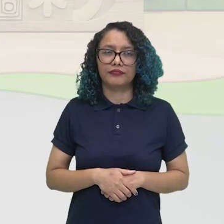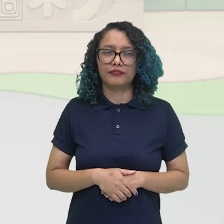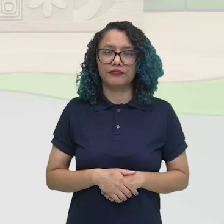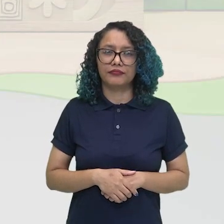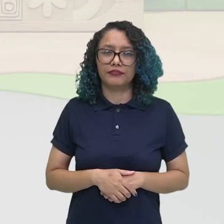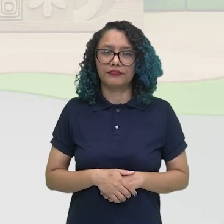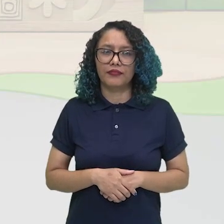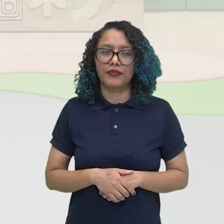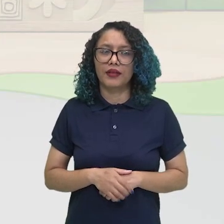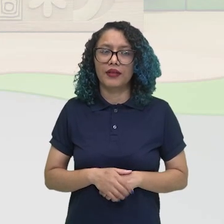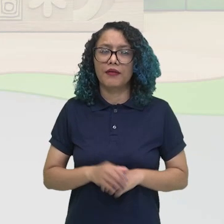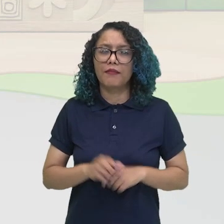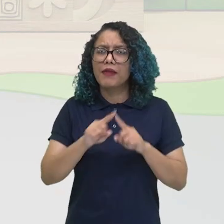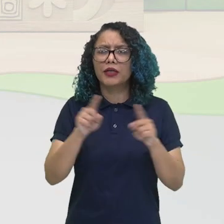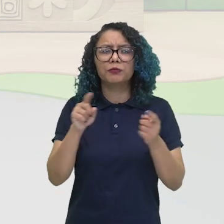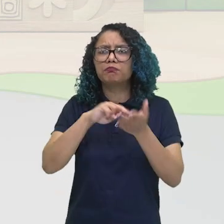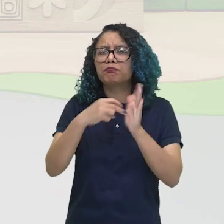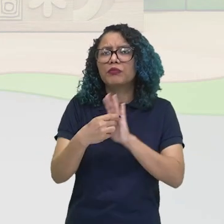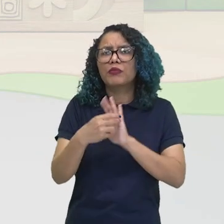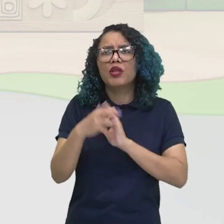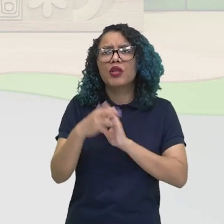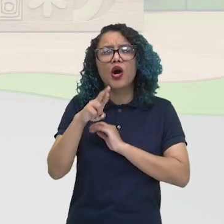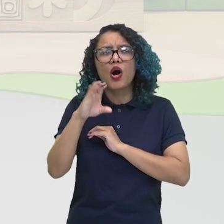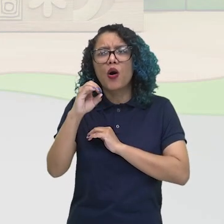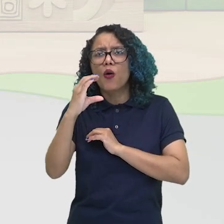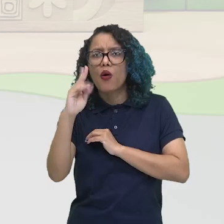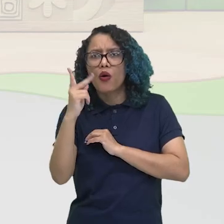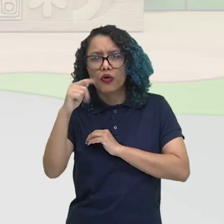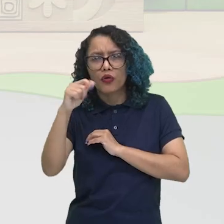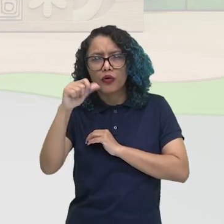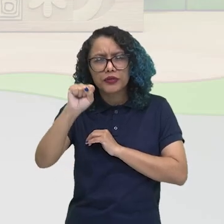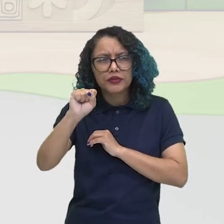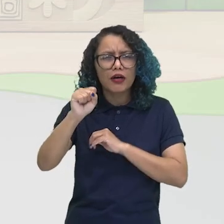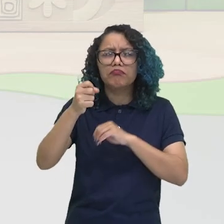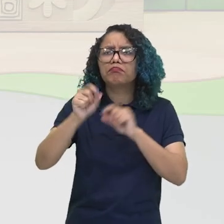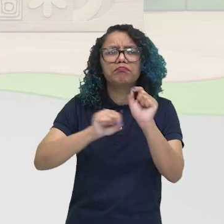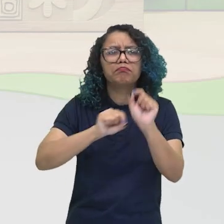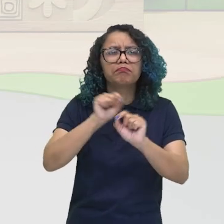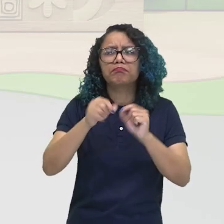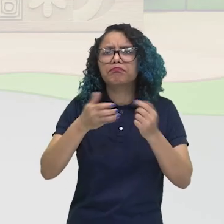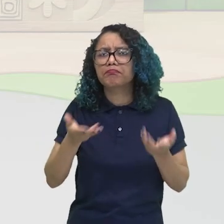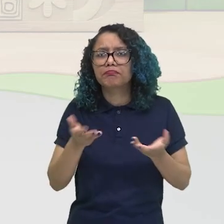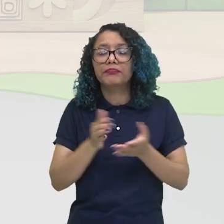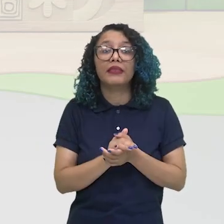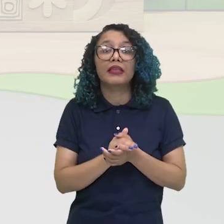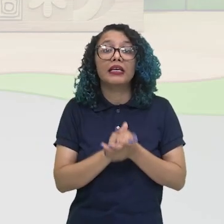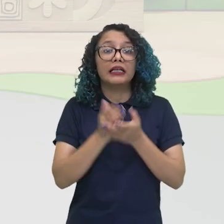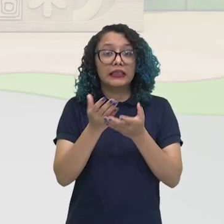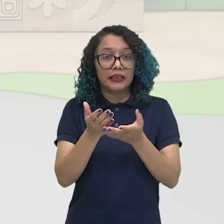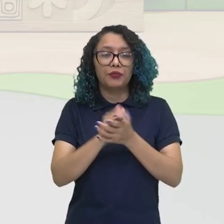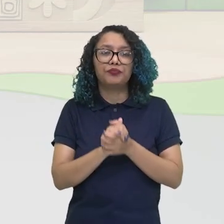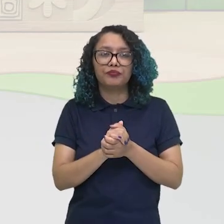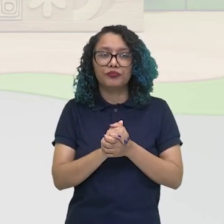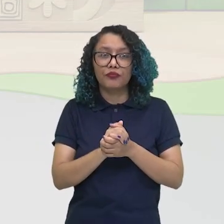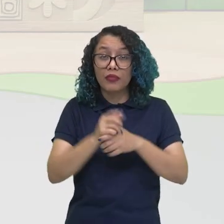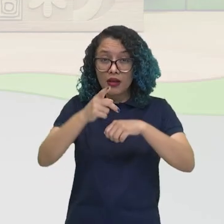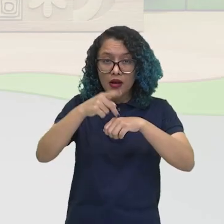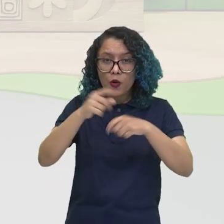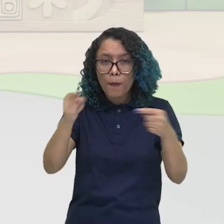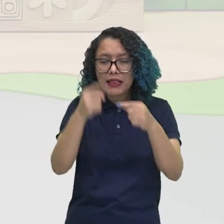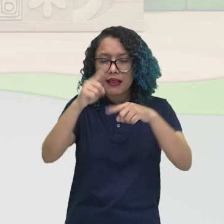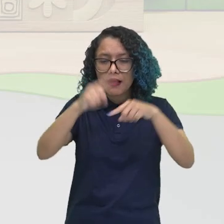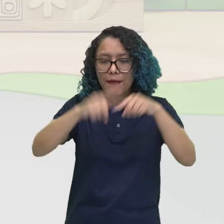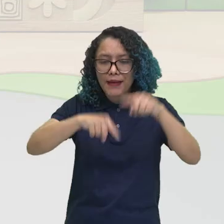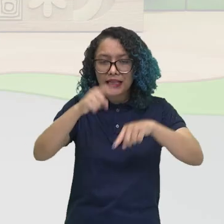contas, o que são rochas? Em suma, as rochas são materiais